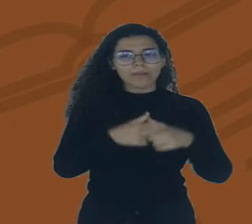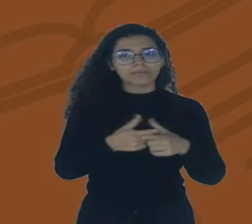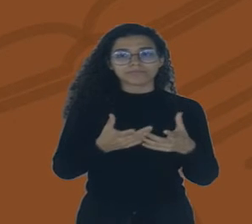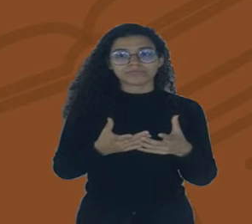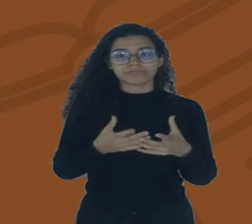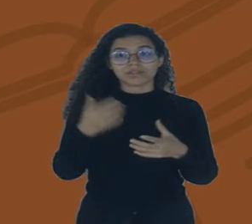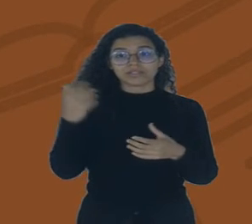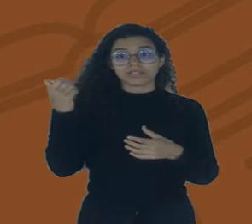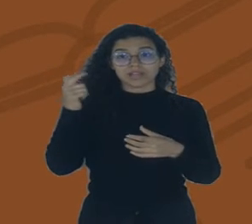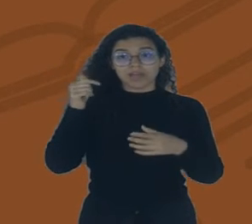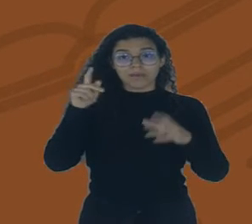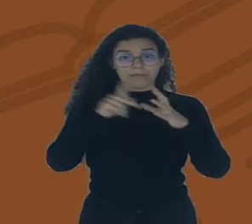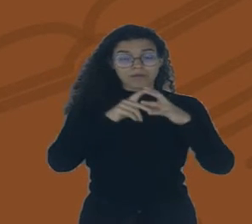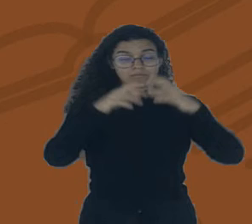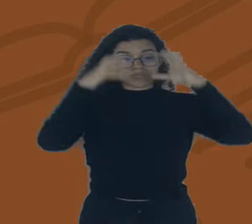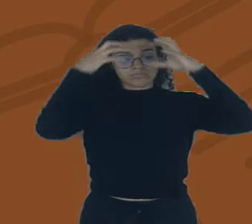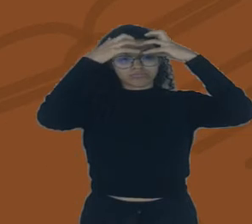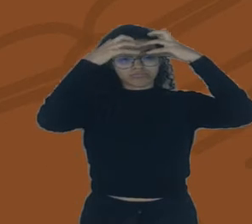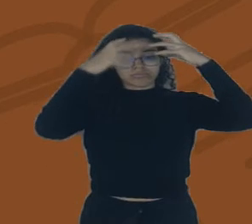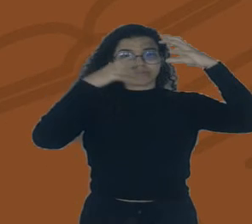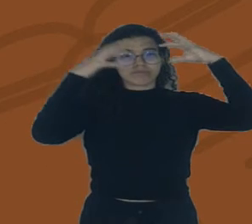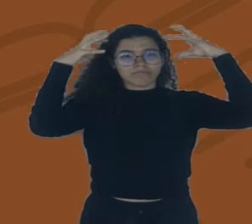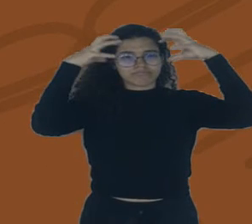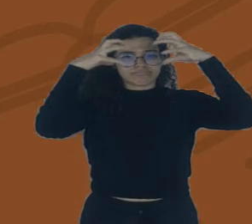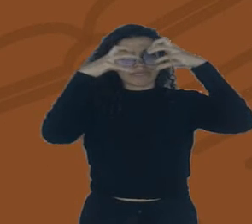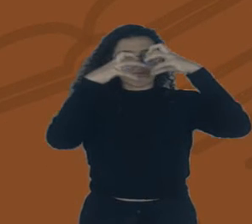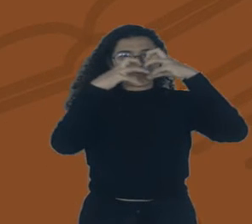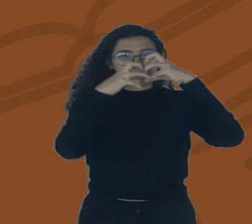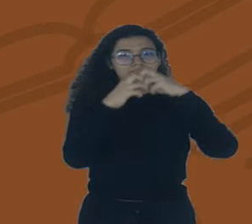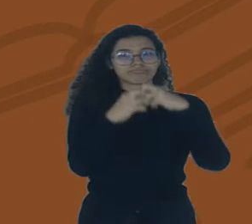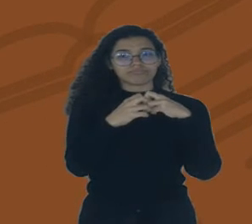neurodegenerativa que também